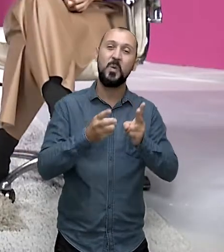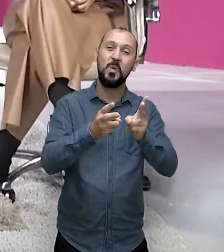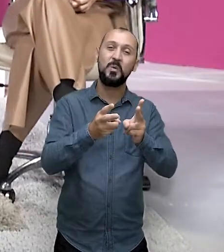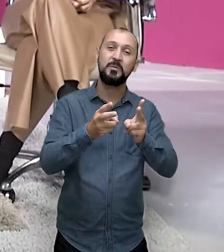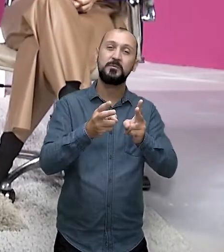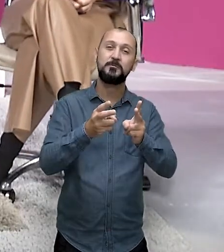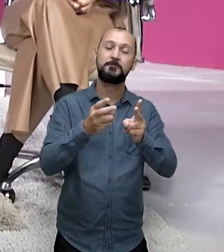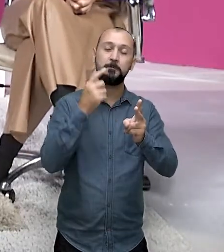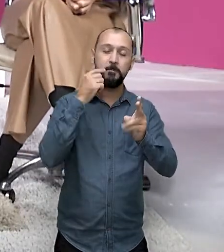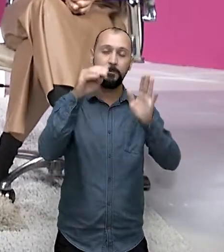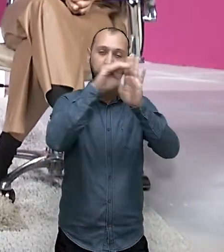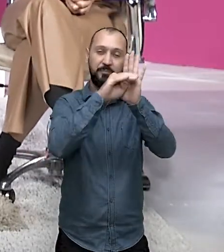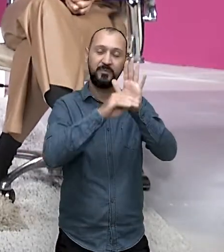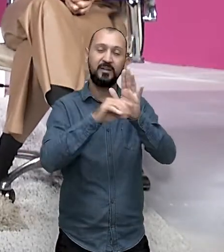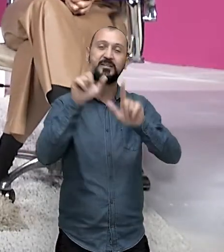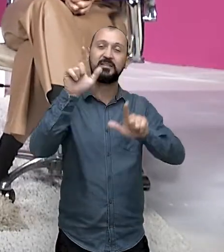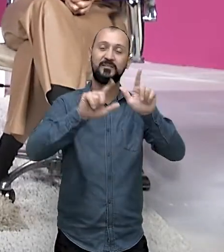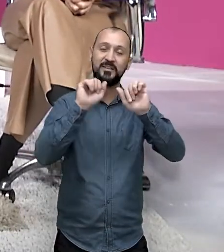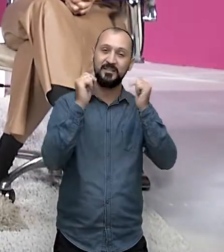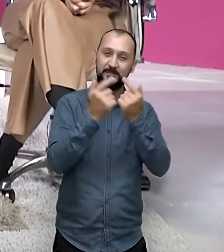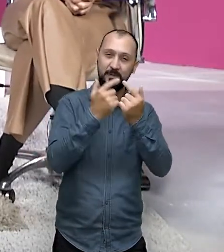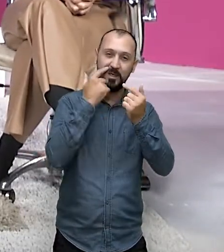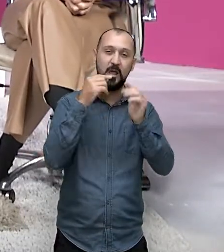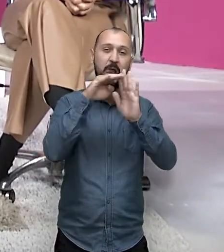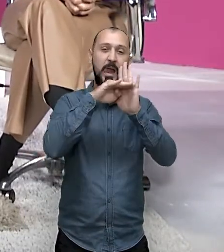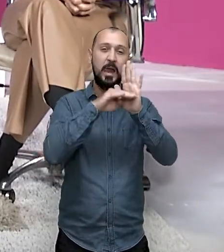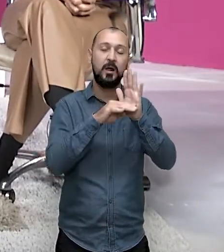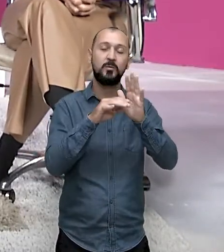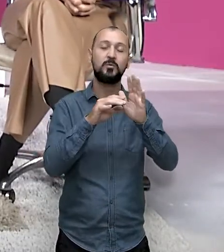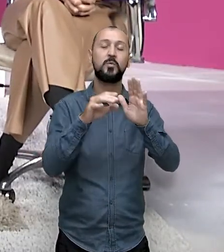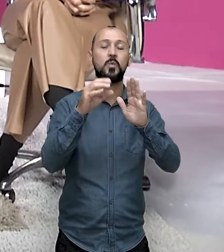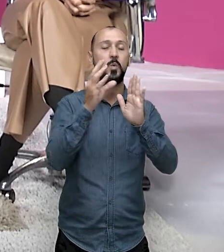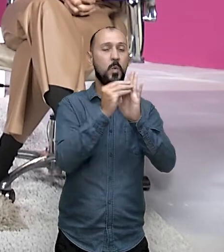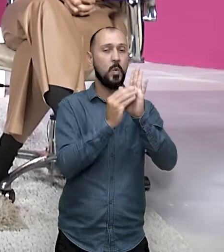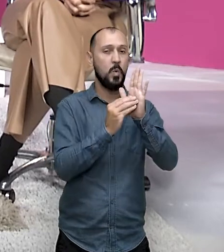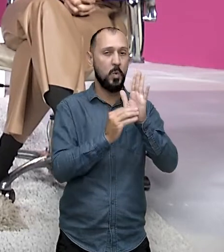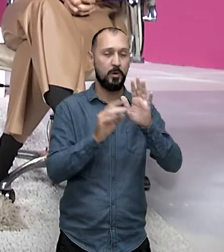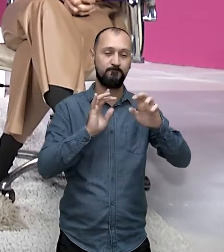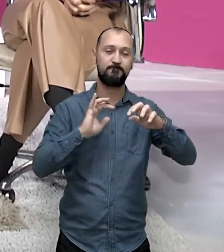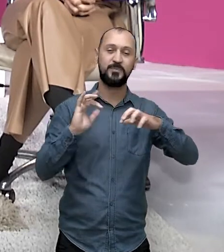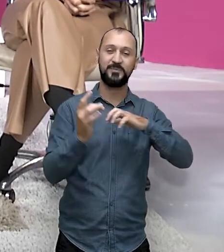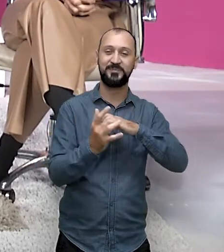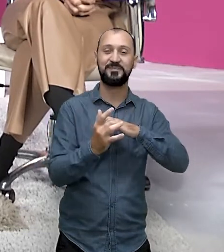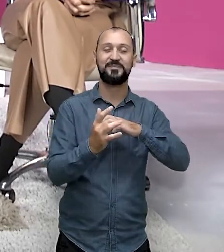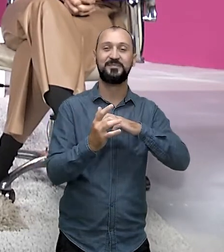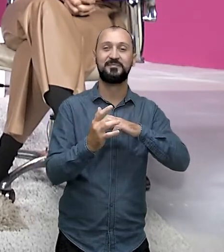audiência e continue com a programação da TV Assembleia. Acompanhe também nossos conteúdos pelas